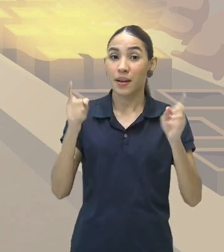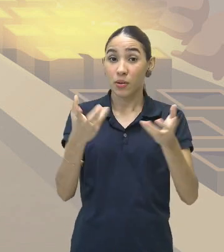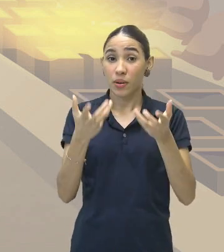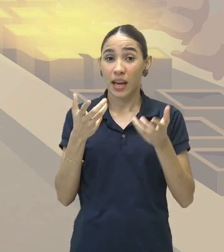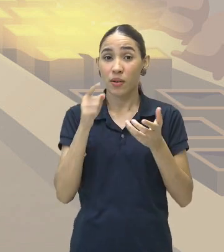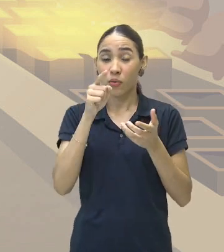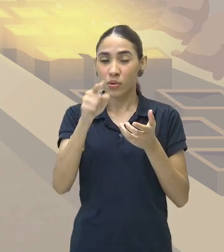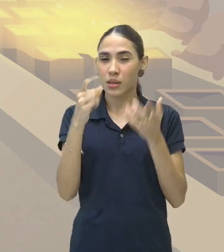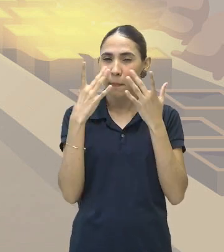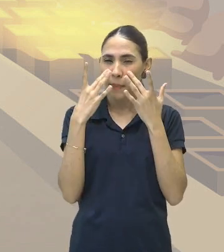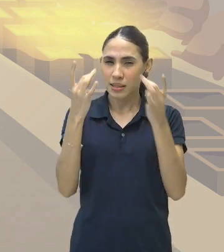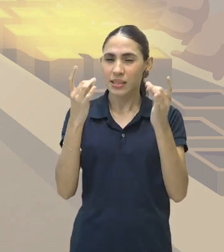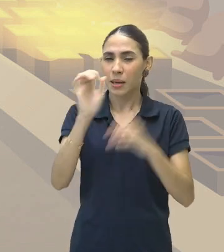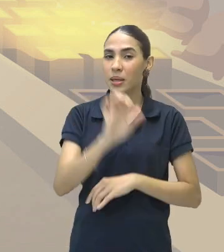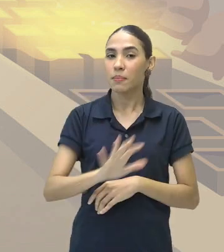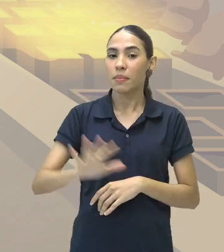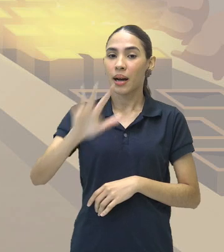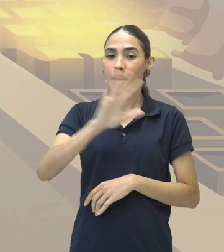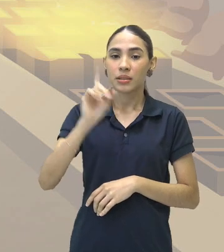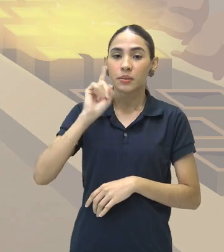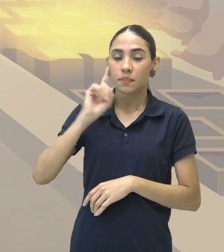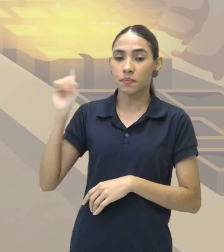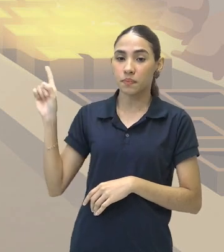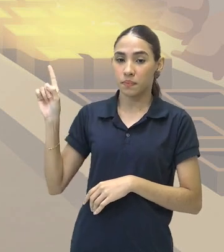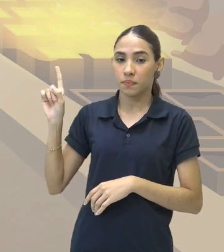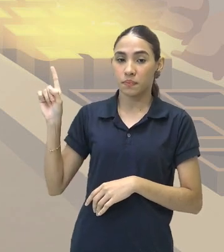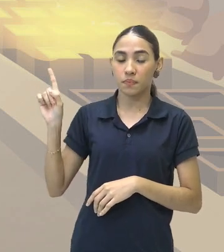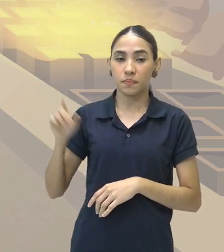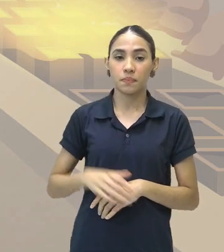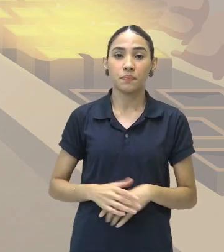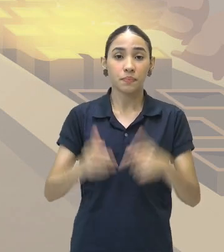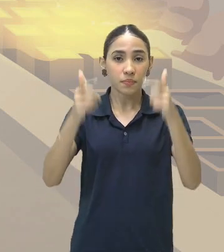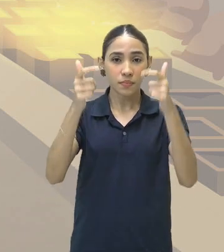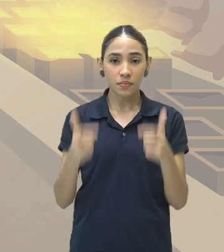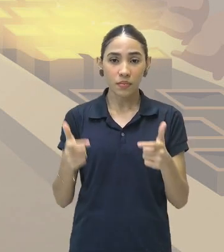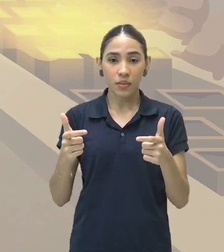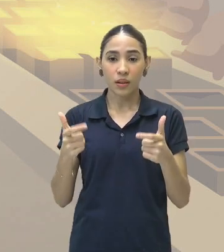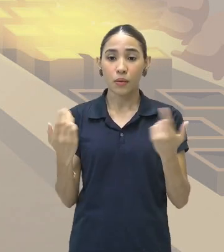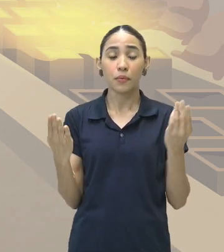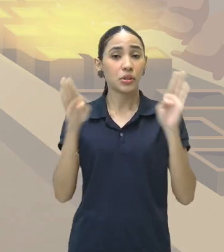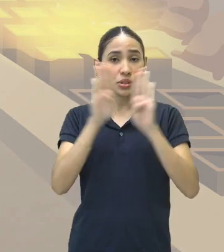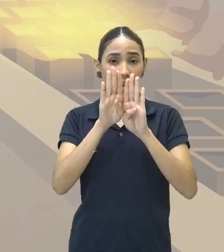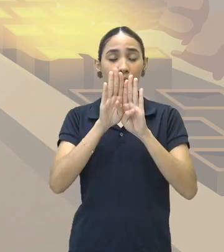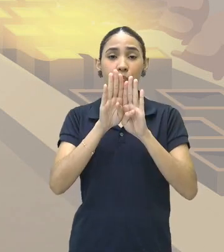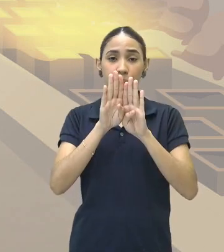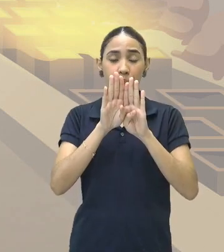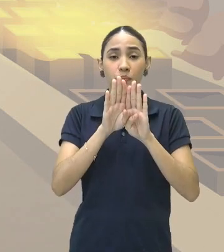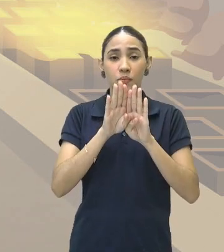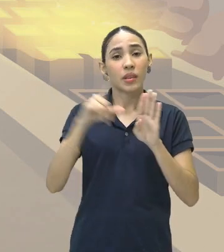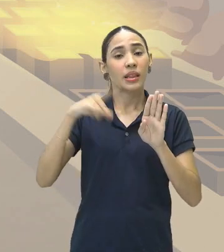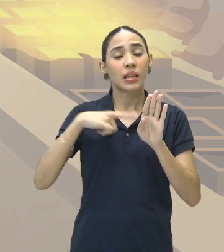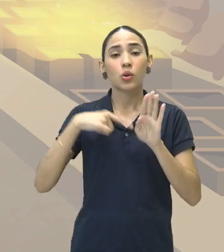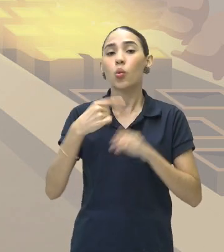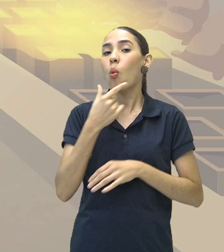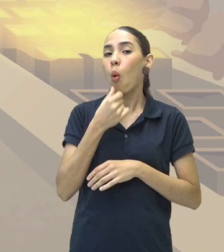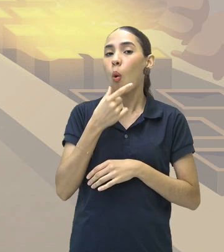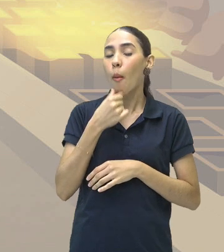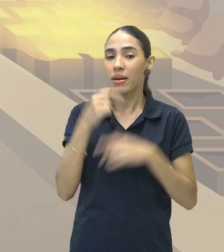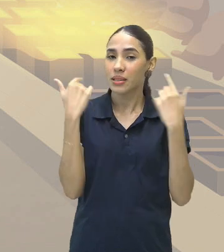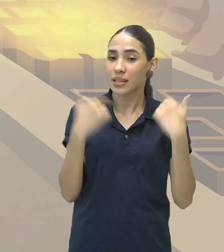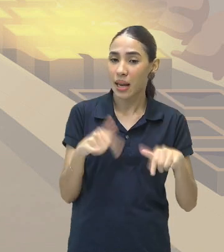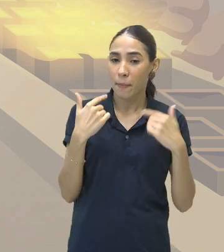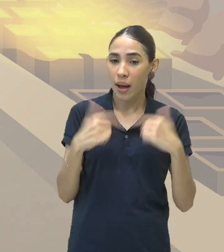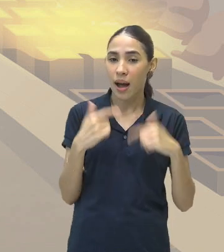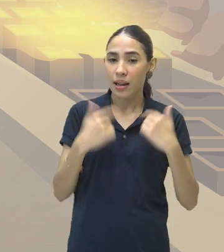prestem bastante atenção nesse cenário. Um galpão aqui fechado, certo? Com homens